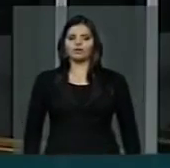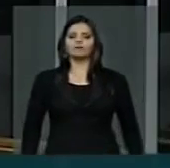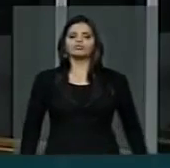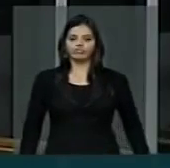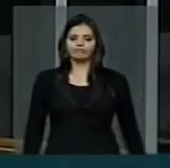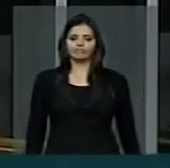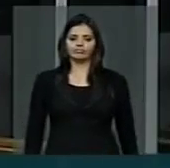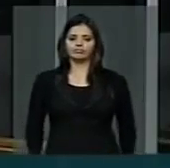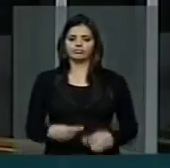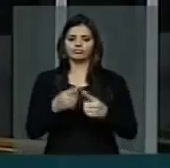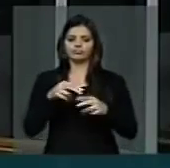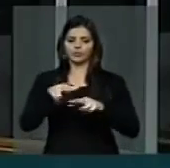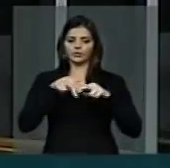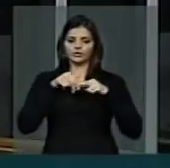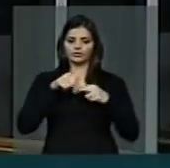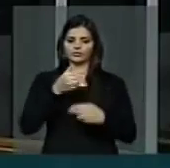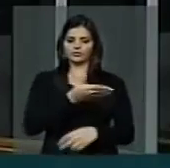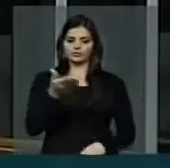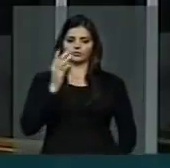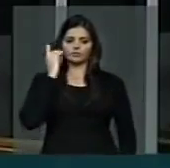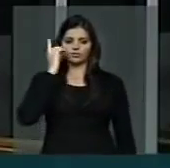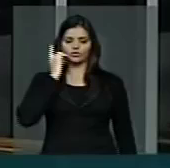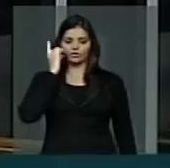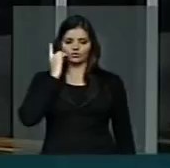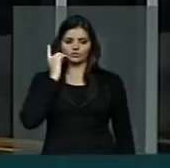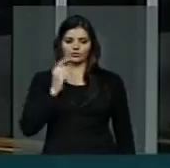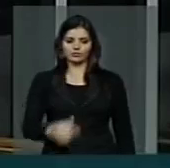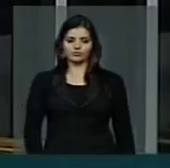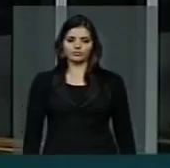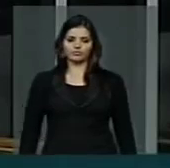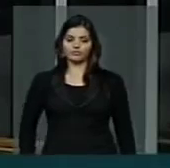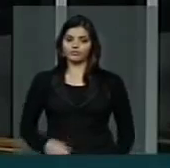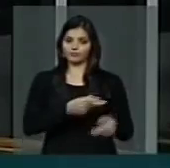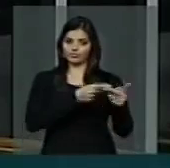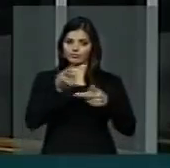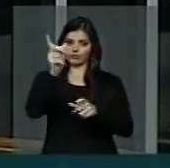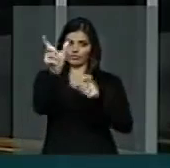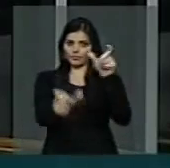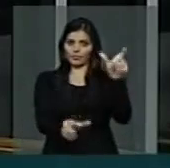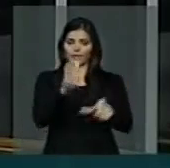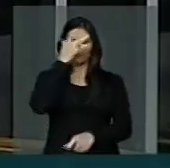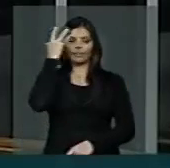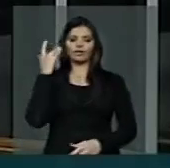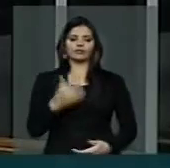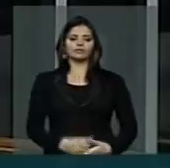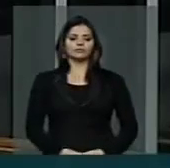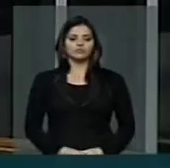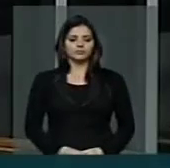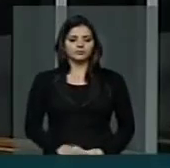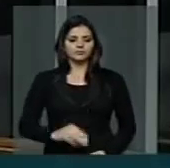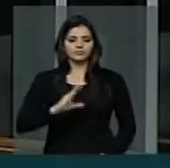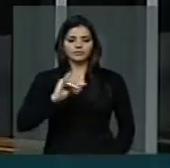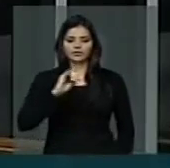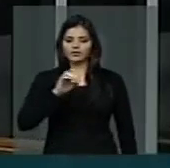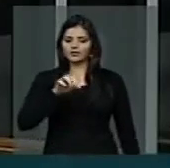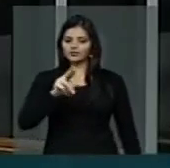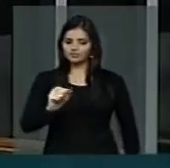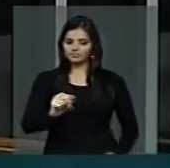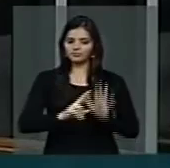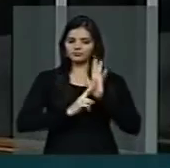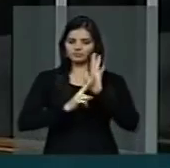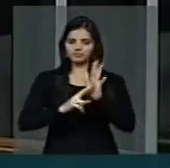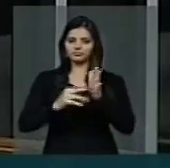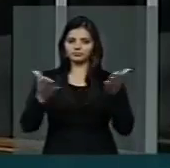Por essa razão, nobres convidados, distinta cidadania aqui